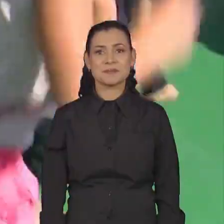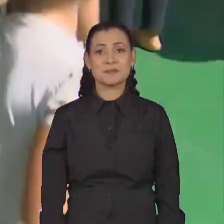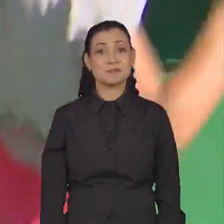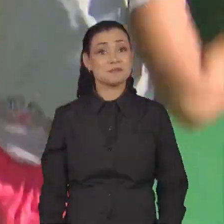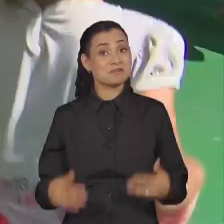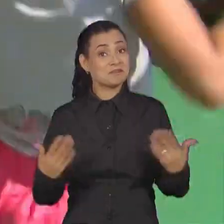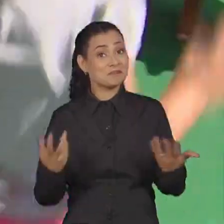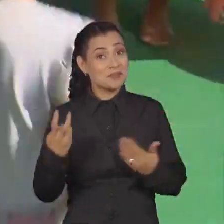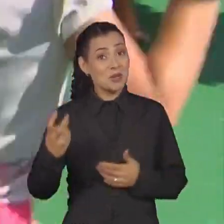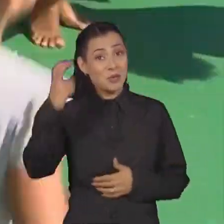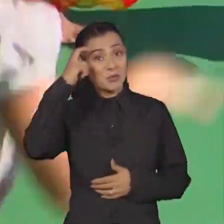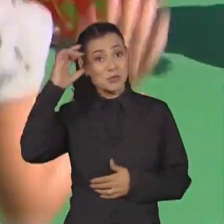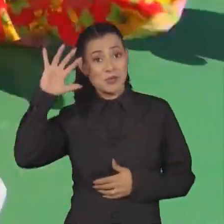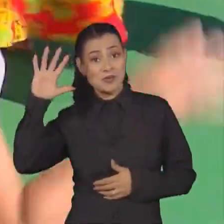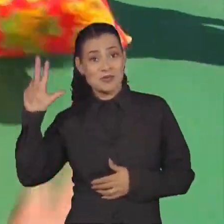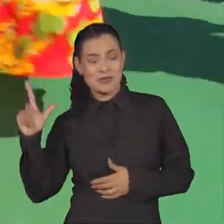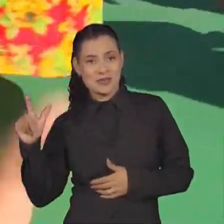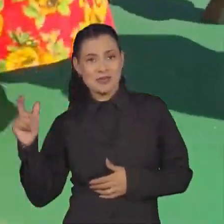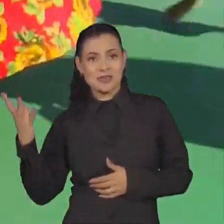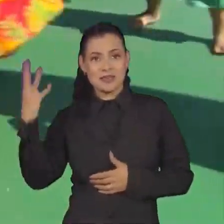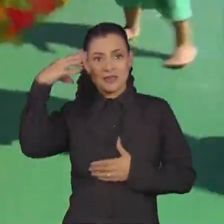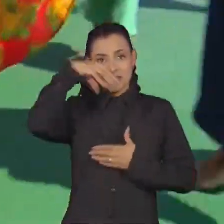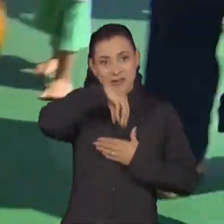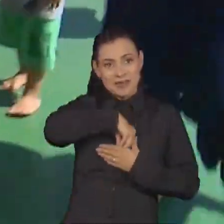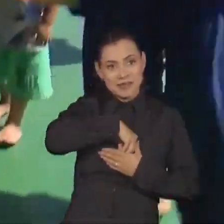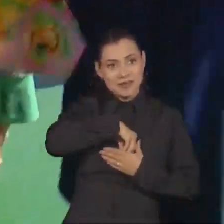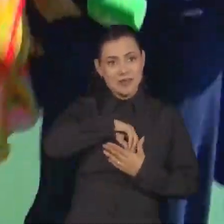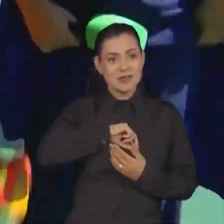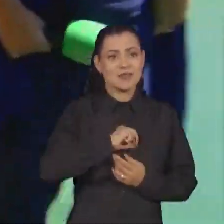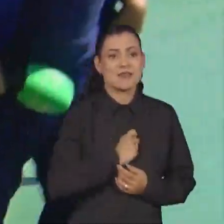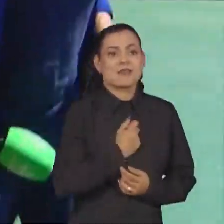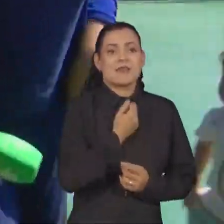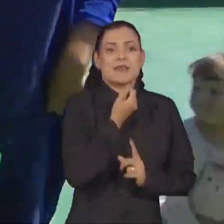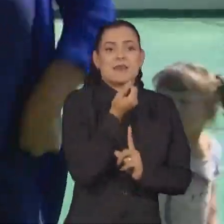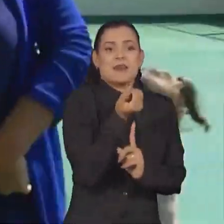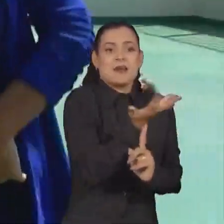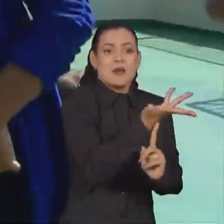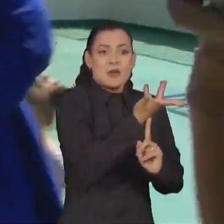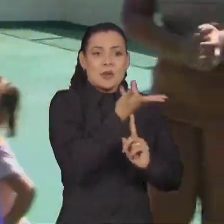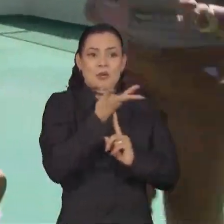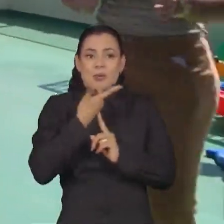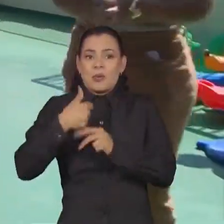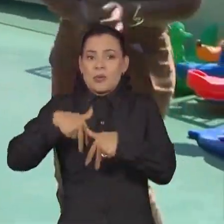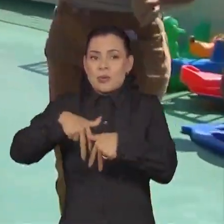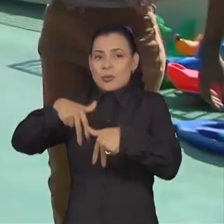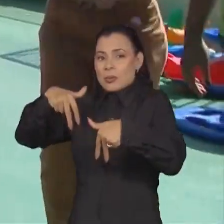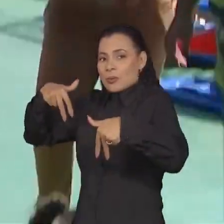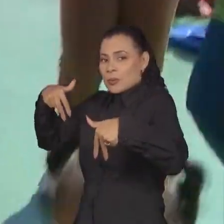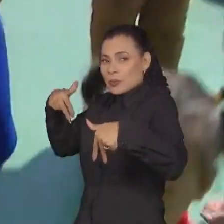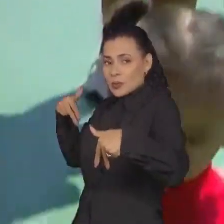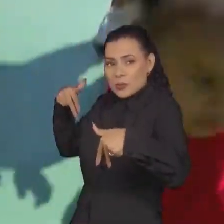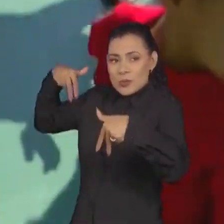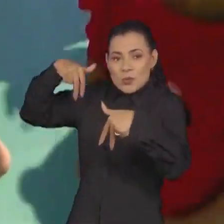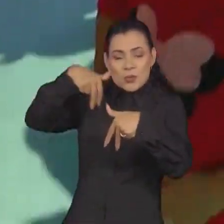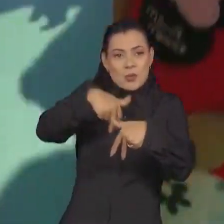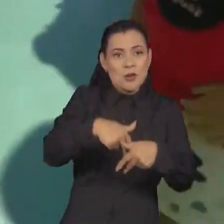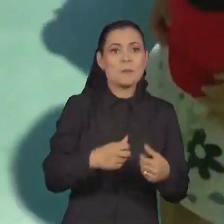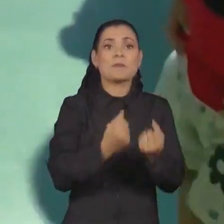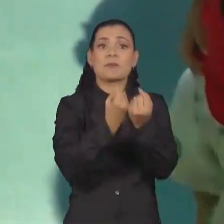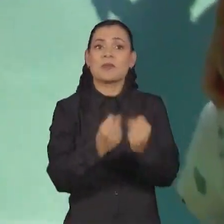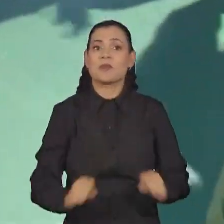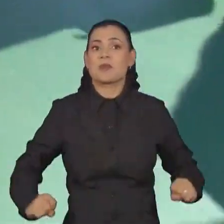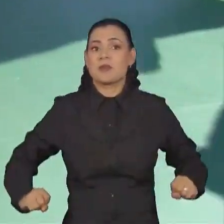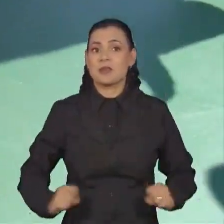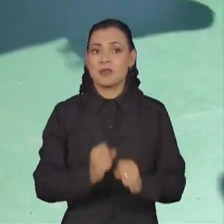Viver a cultura africana é permitir sentir a arte dos nossos ancestrais com o corpo. Eu trouxe o jongo, que é